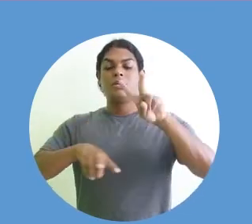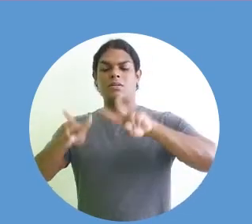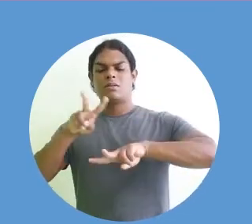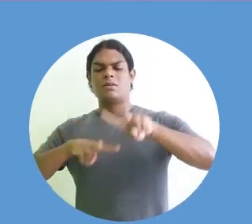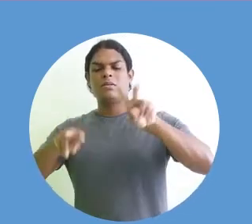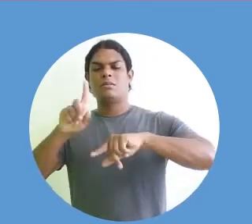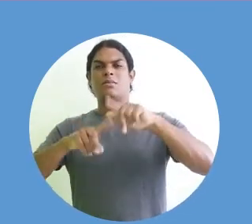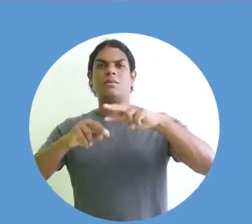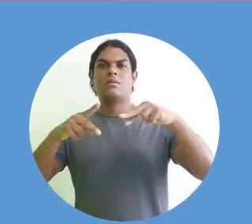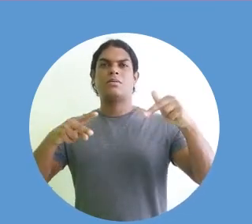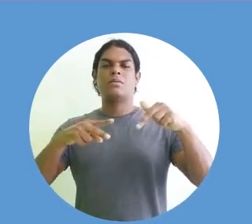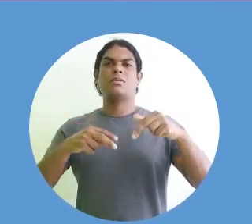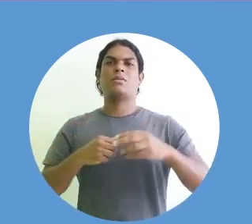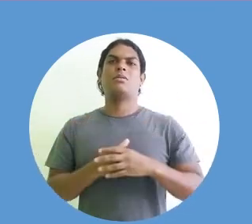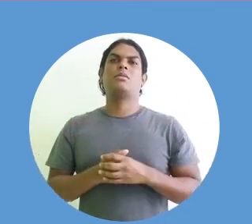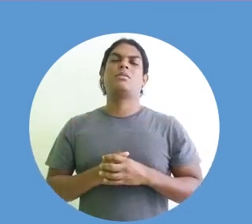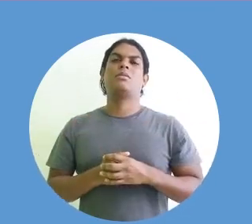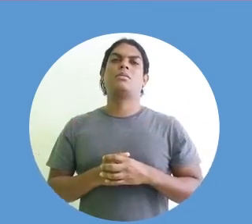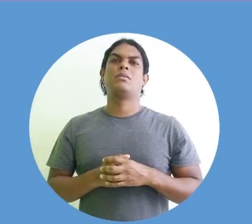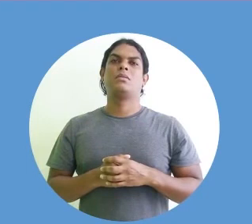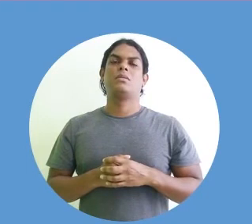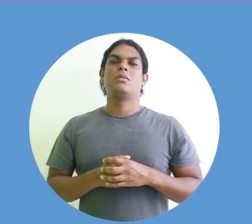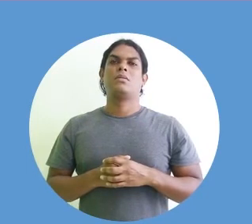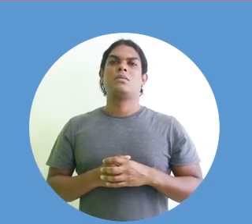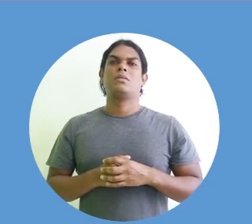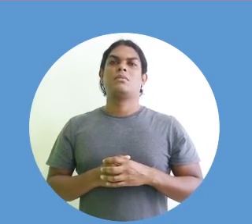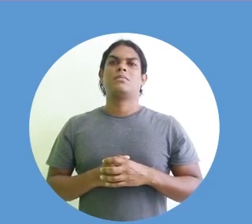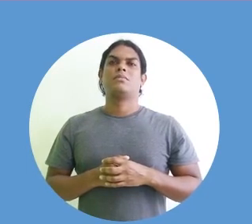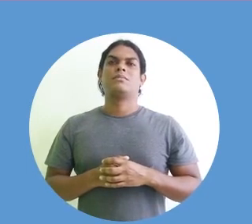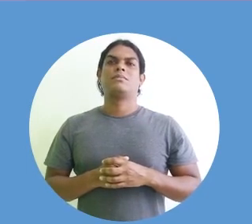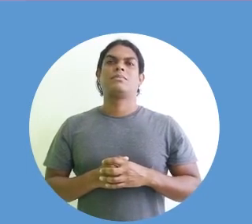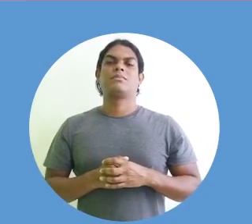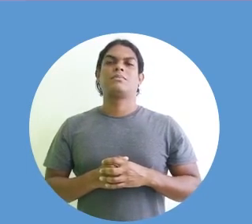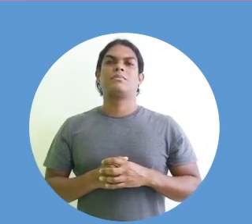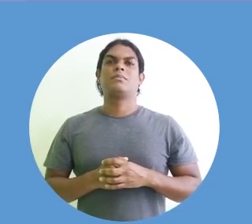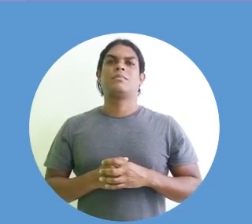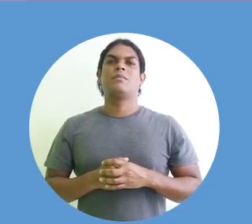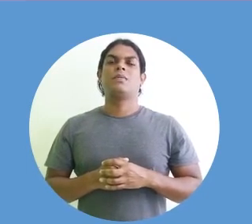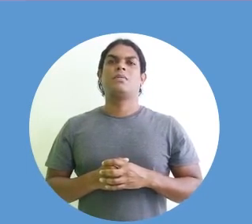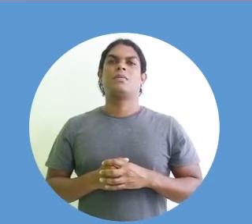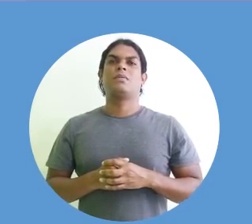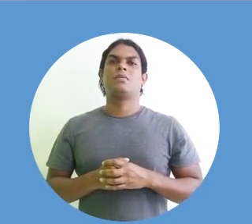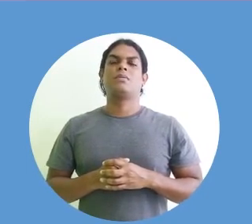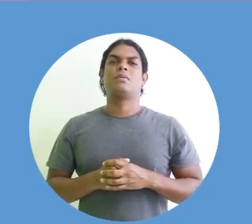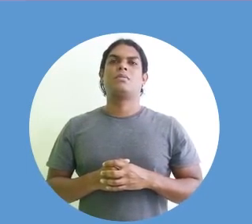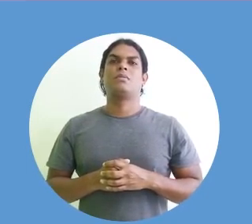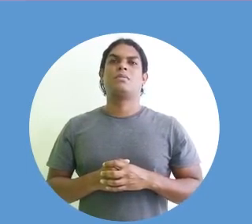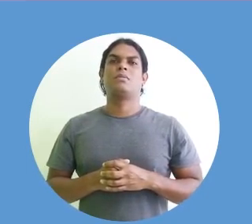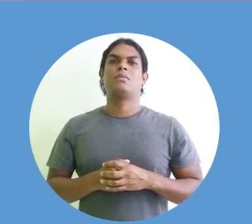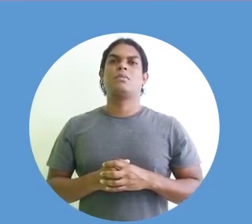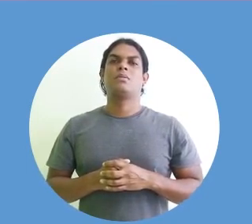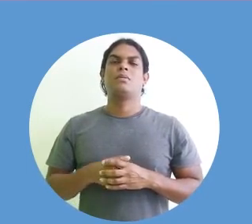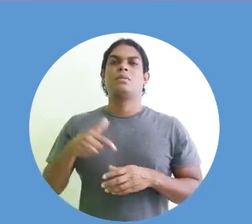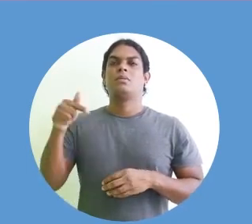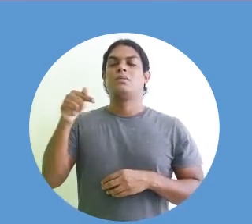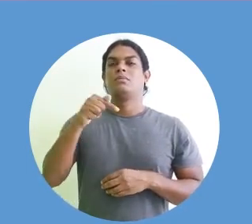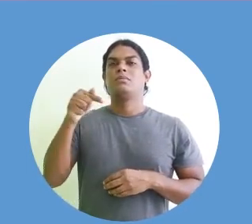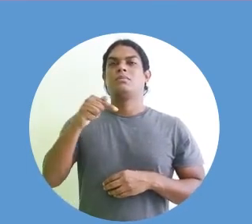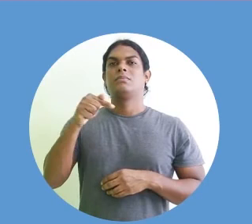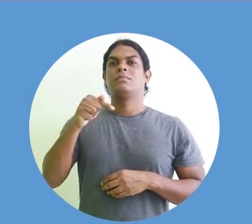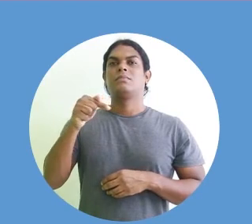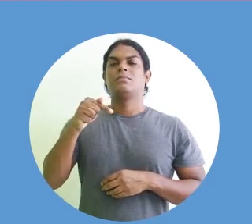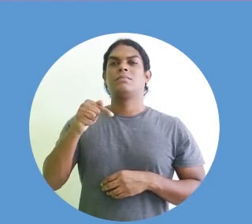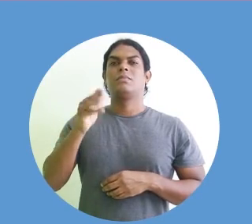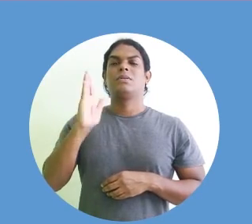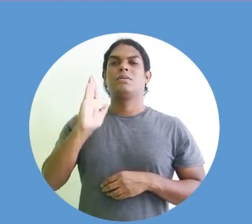mercadoria, verifica se está tudo dentro das condições estabelecidas na carta de crédito. E aí o 7º passo é ele